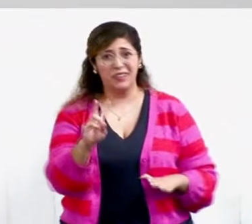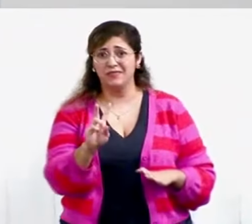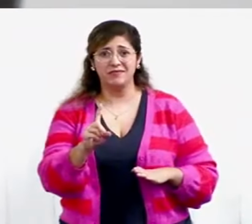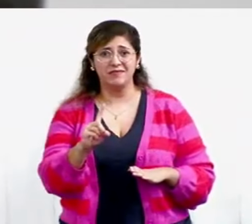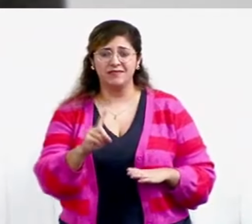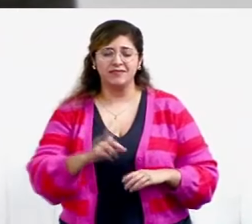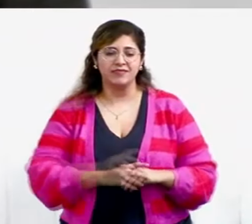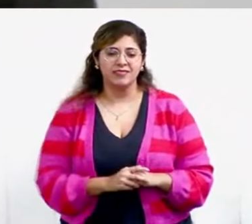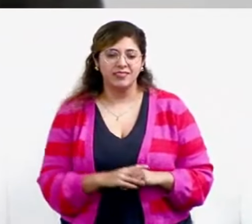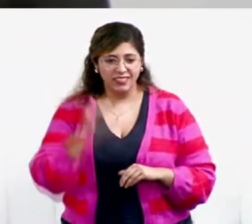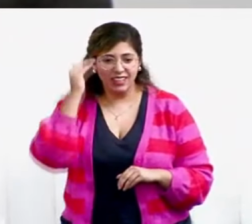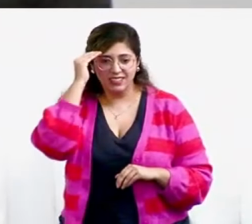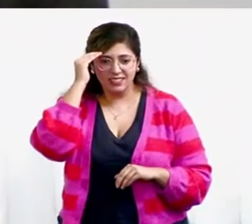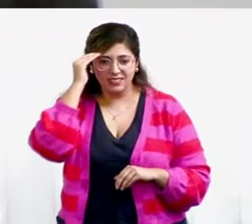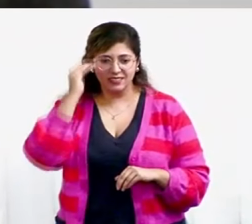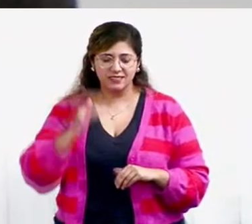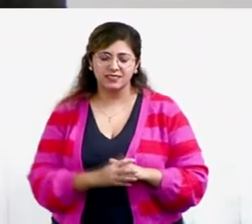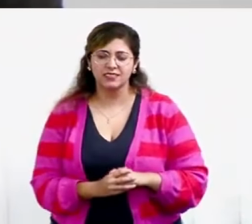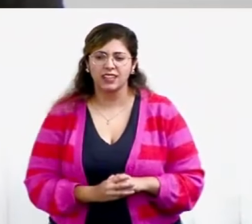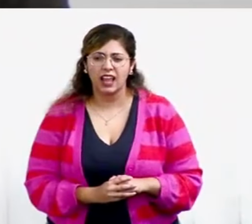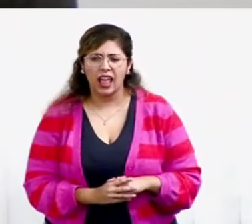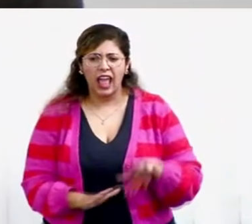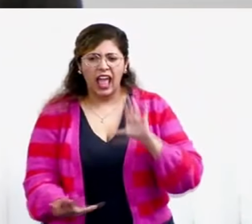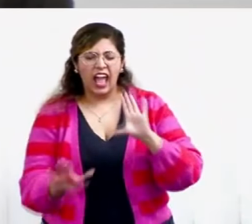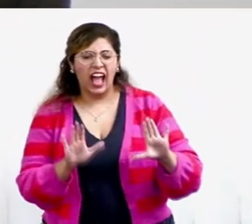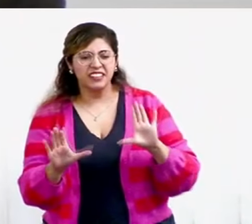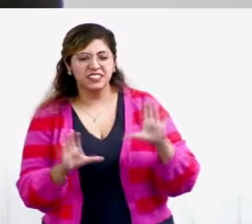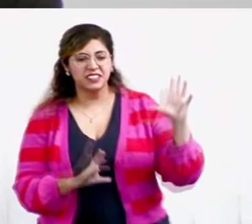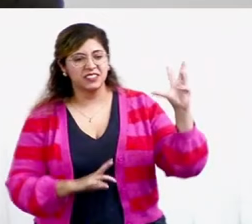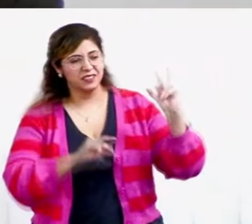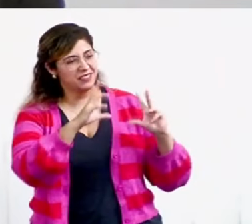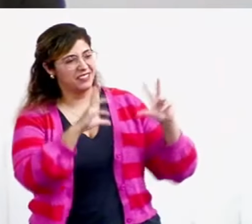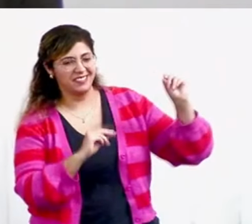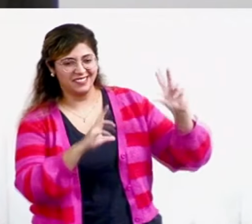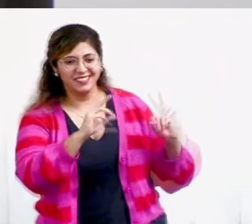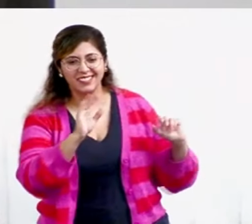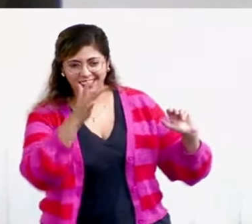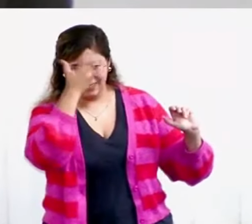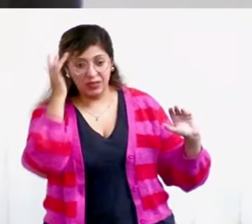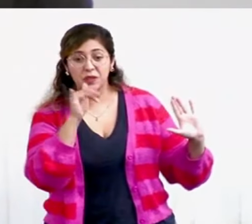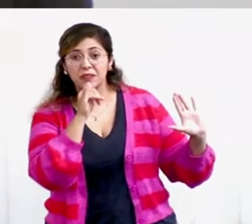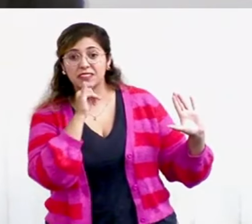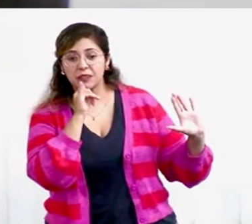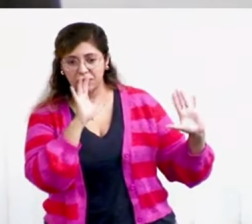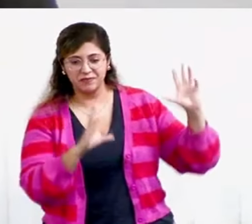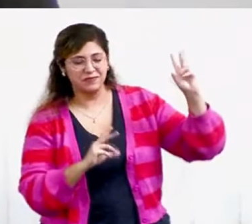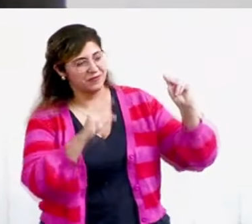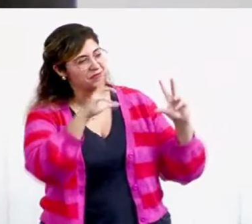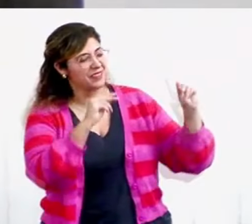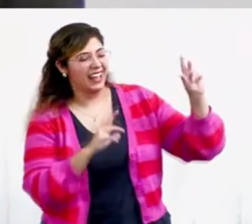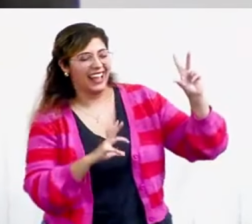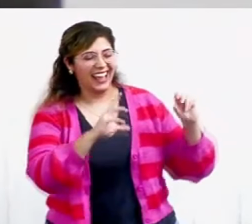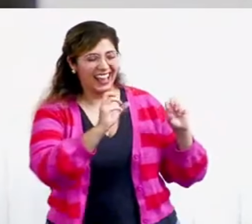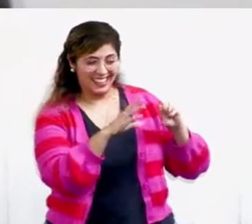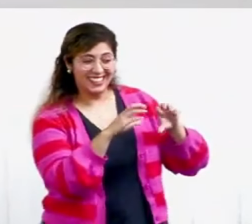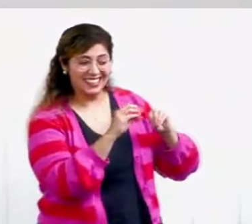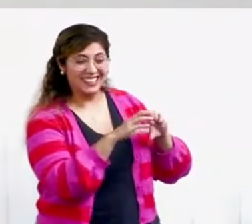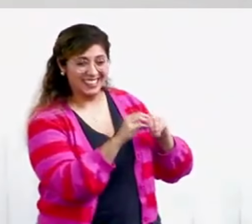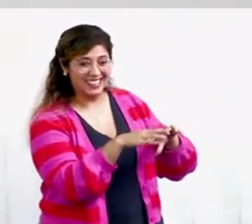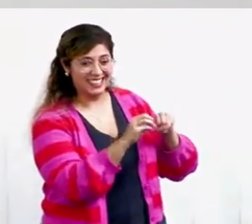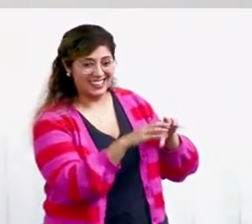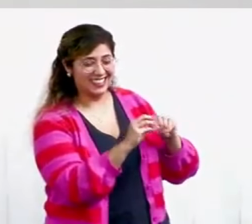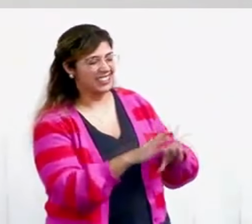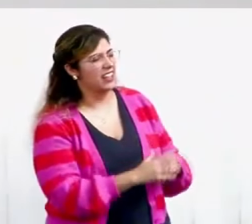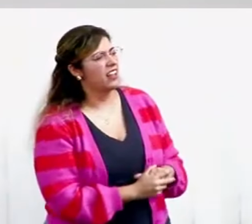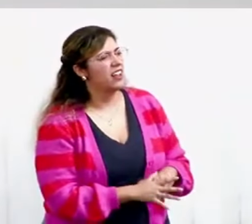pessoa, você vê que aquela pessoa não consegue compreender o que você ensina, o que você fala, e às vezes você diz,